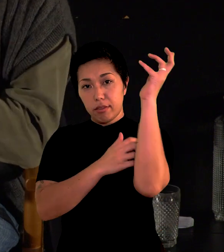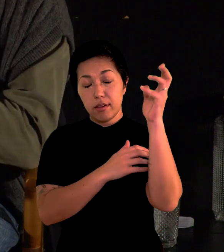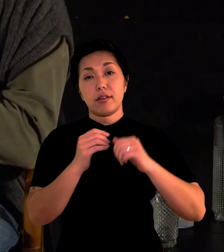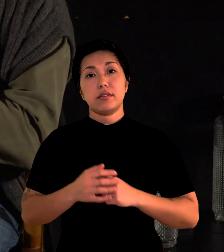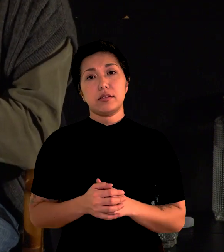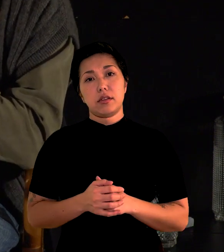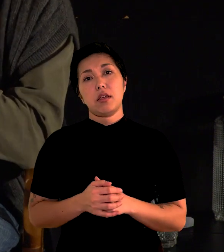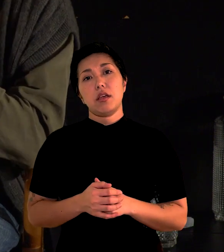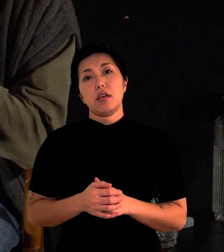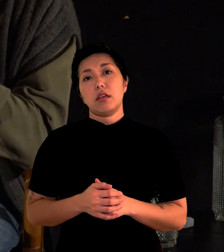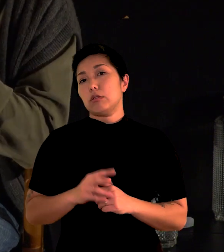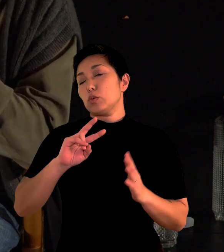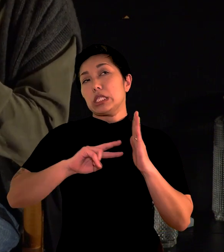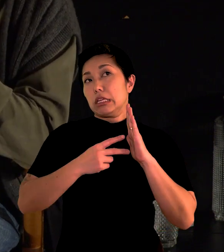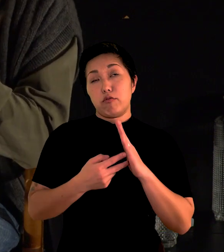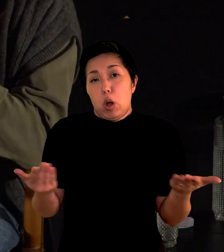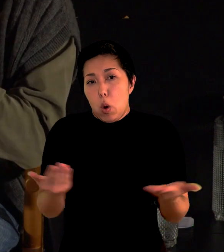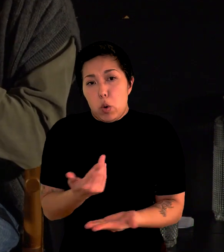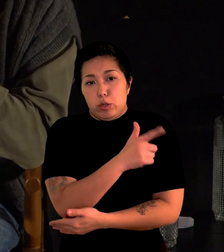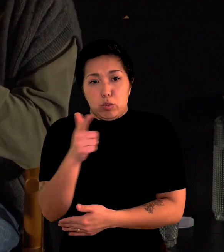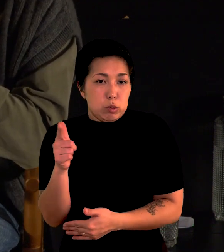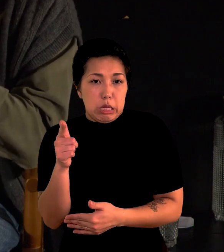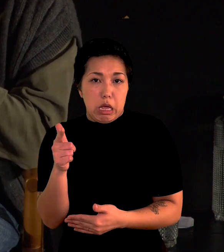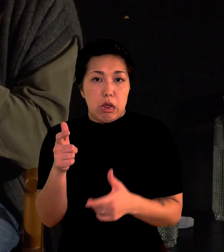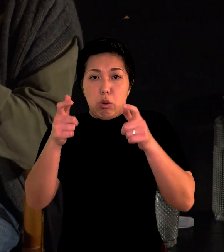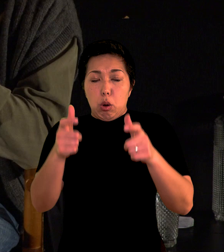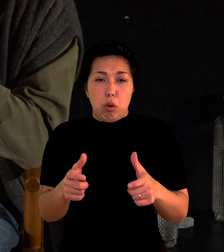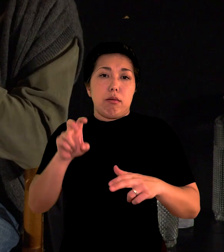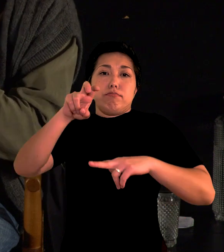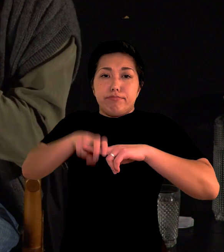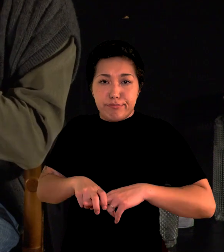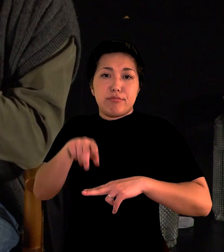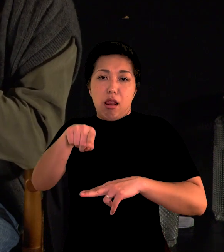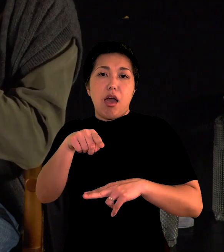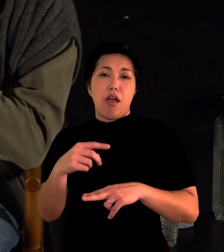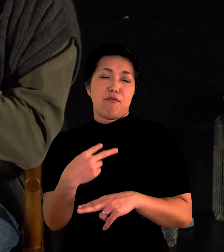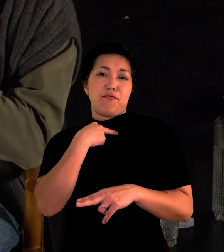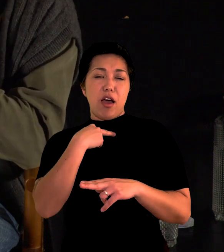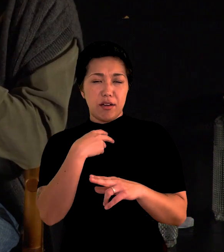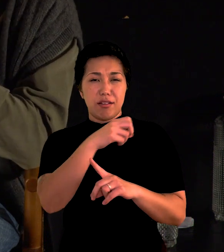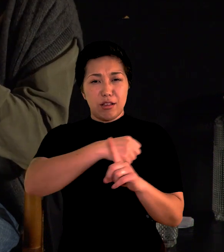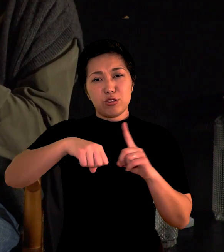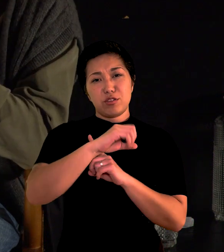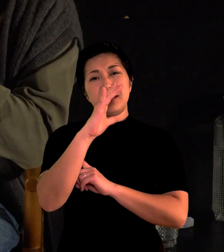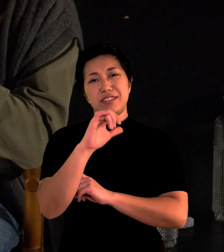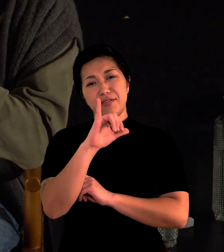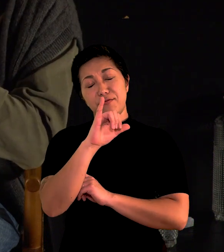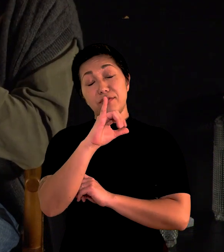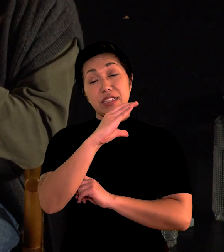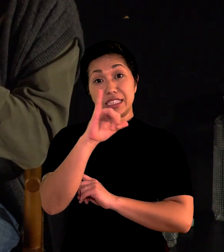ambientalista. Não que não exista hoje, né, enfiados lá na cadeira da